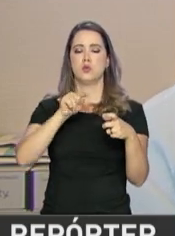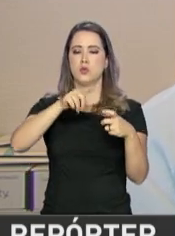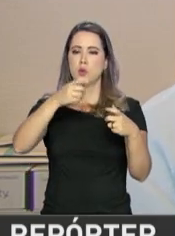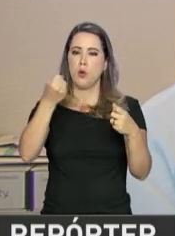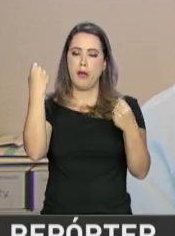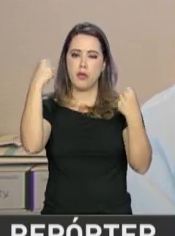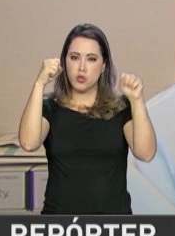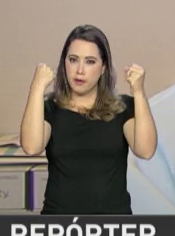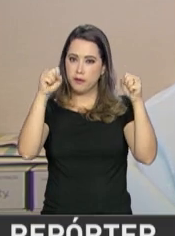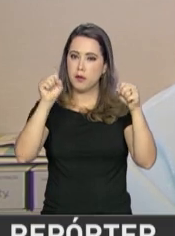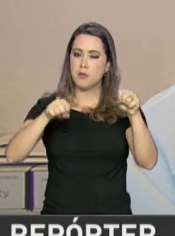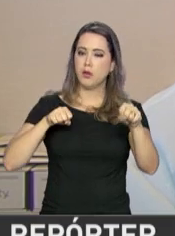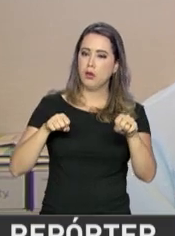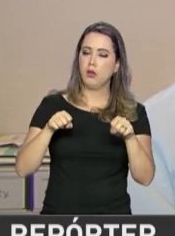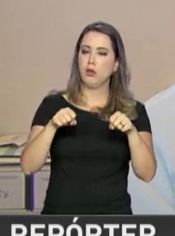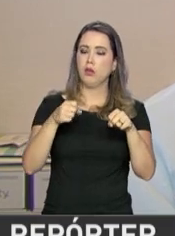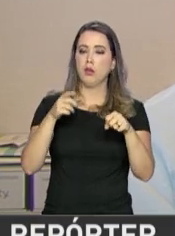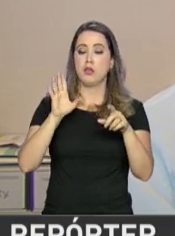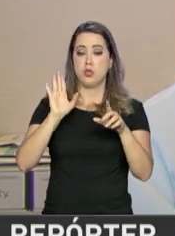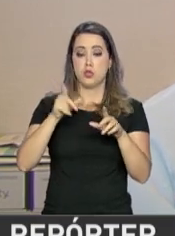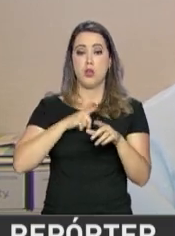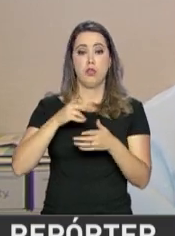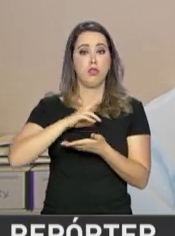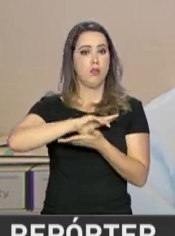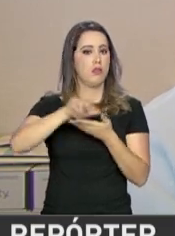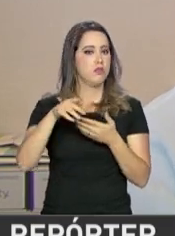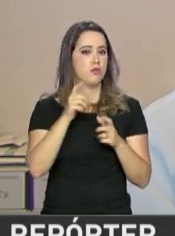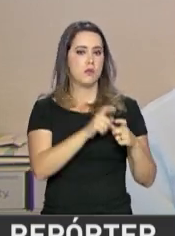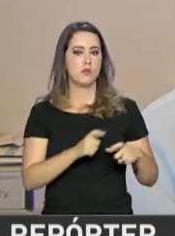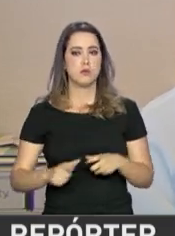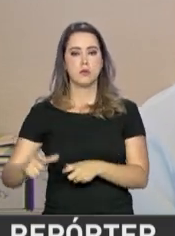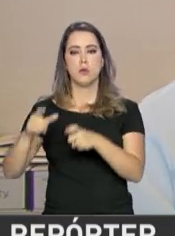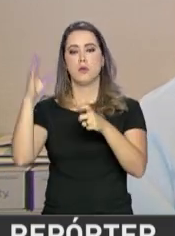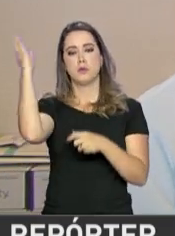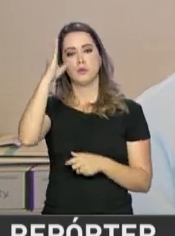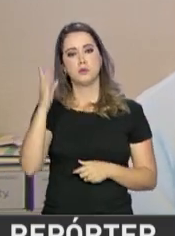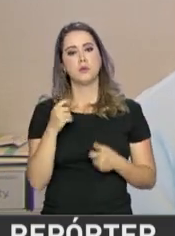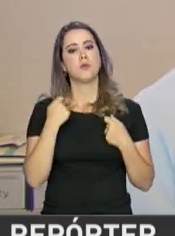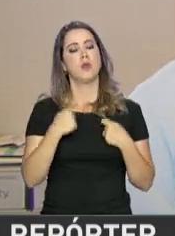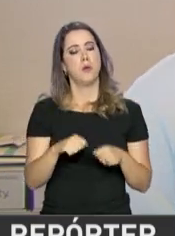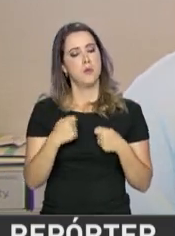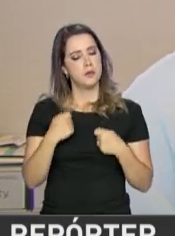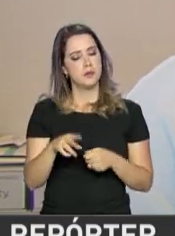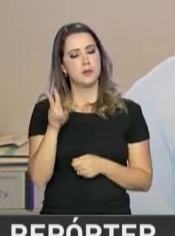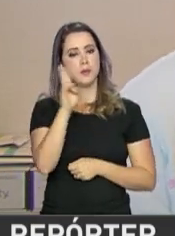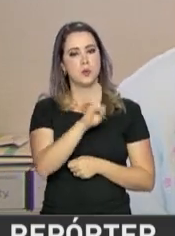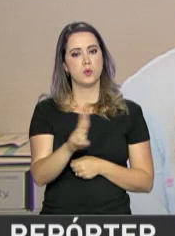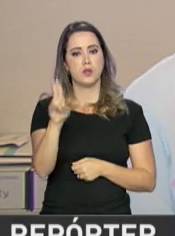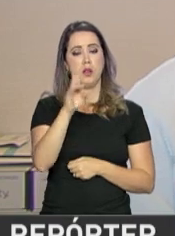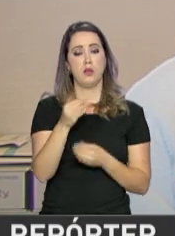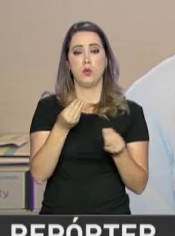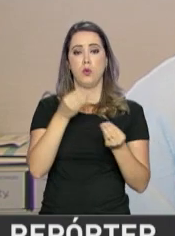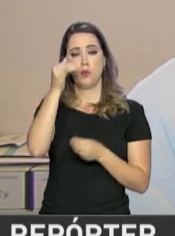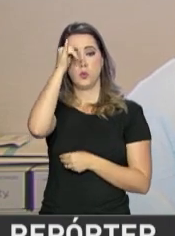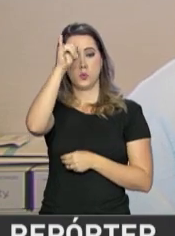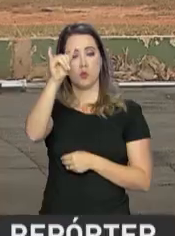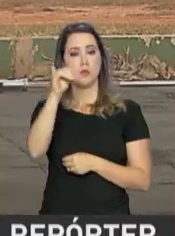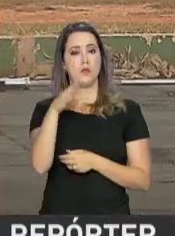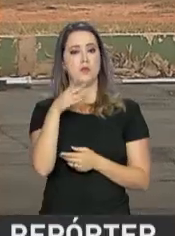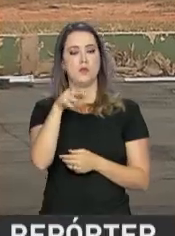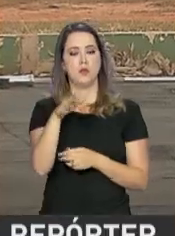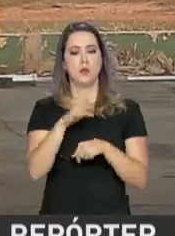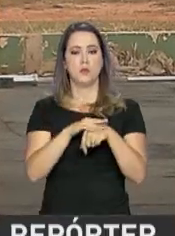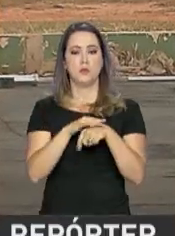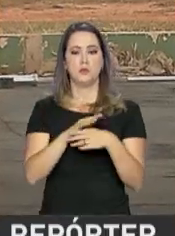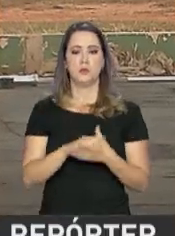existe mais de 3.800 pólos no país devem ser utilizadas como ferramenta de prevenção e tratamento